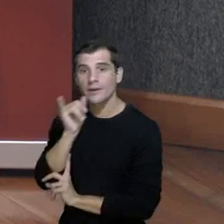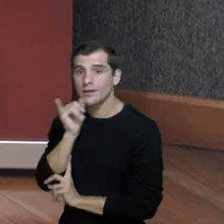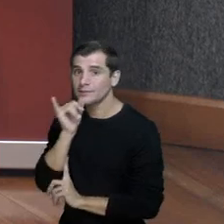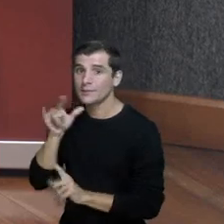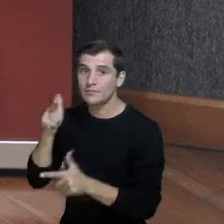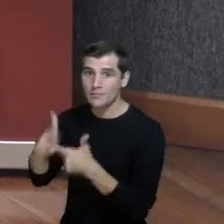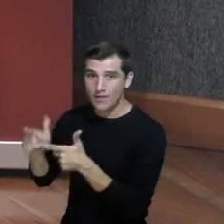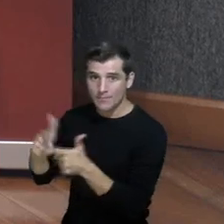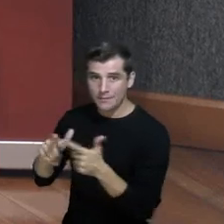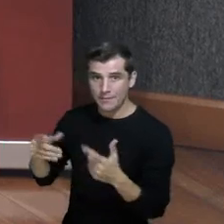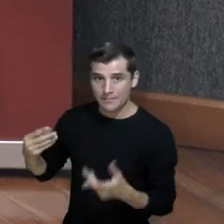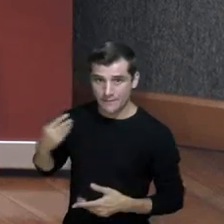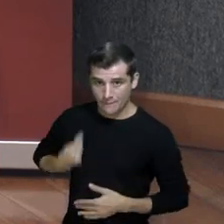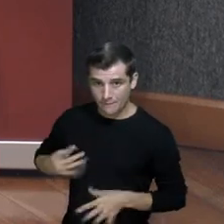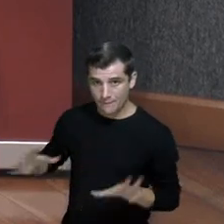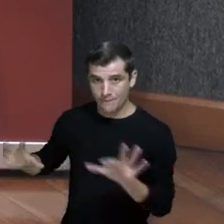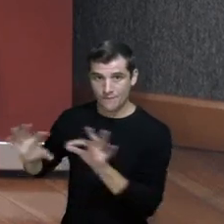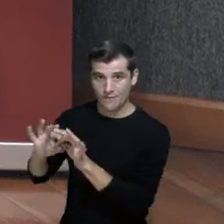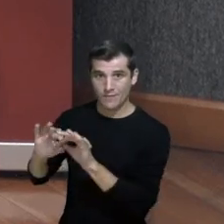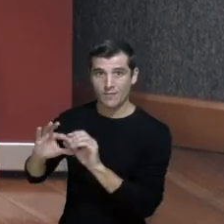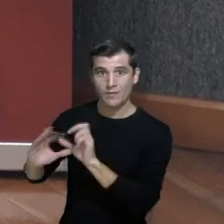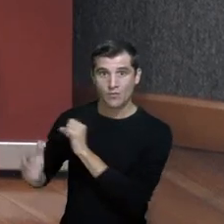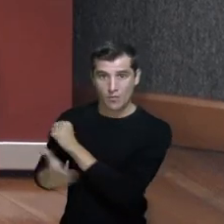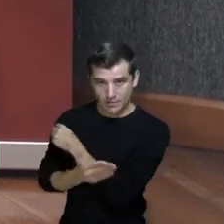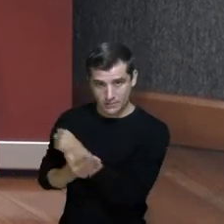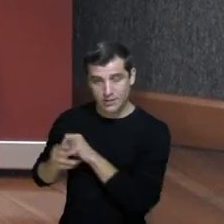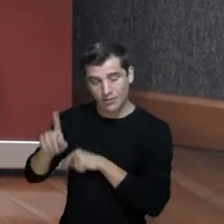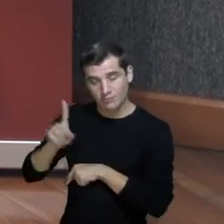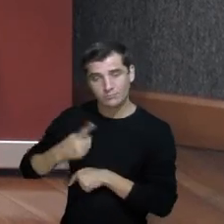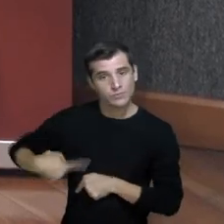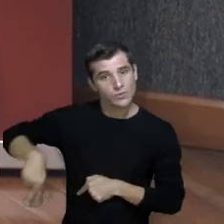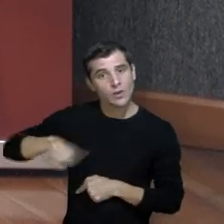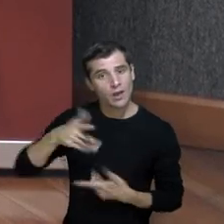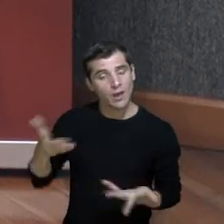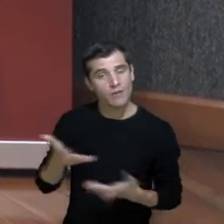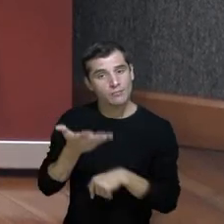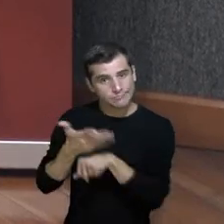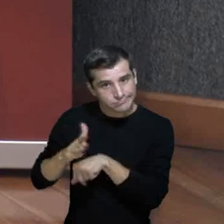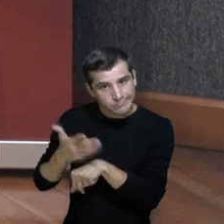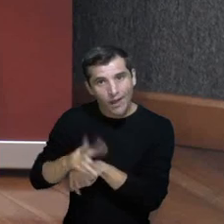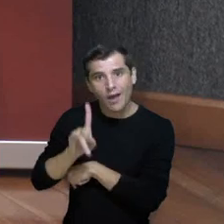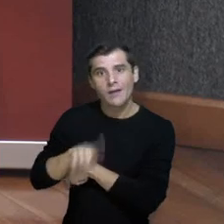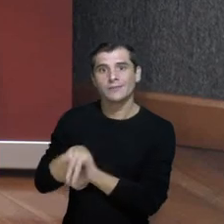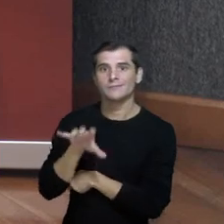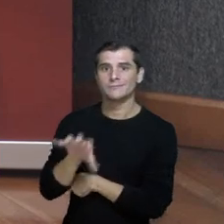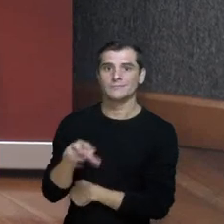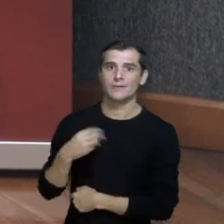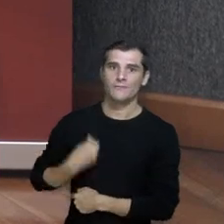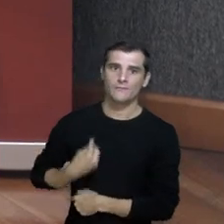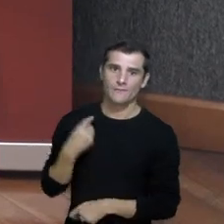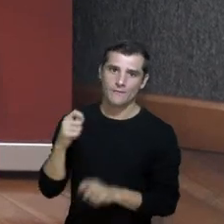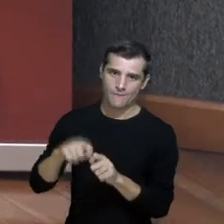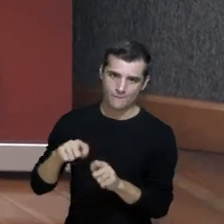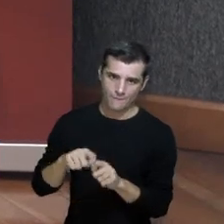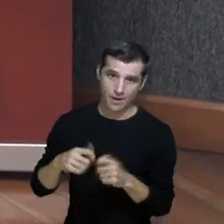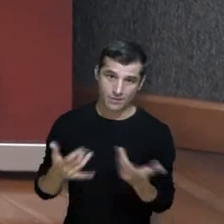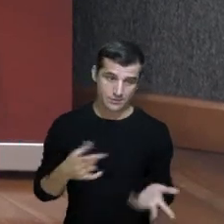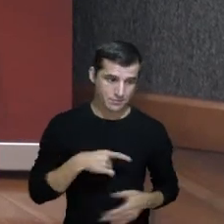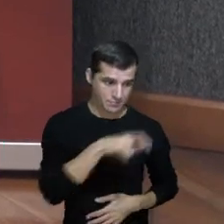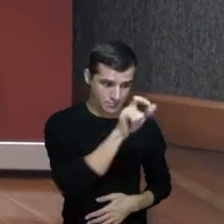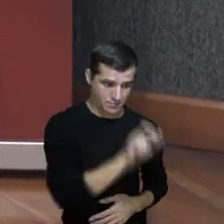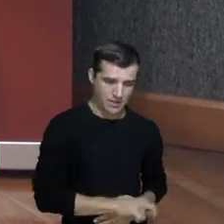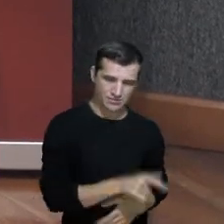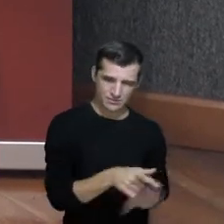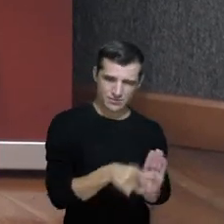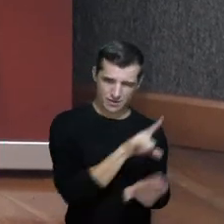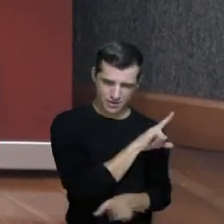à corrupção e é justamente esse exercício que a gente quer construir aqui com vocês como Dr Afonso falou eh